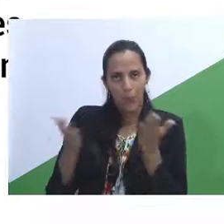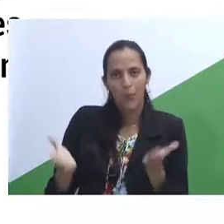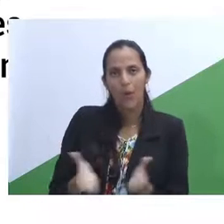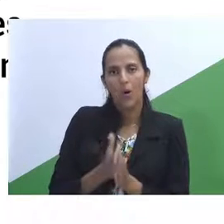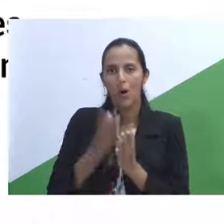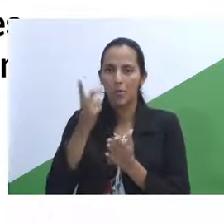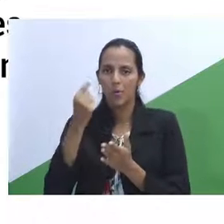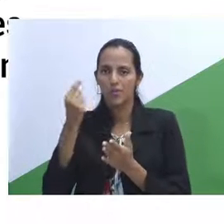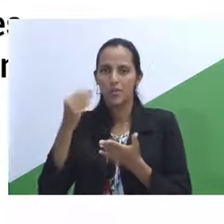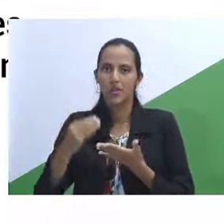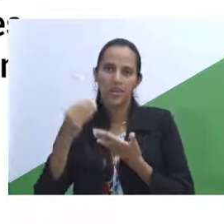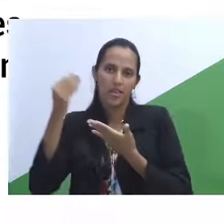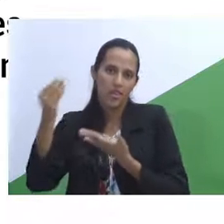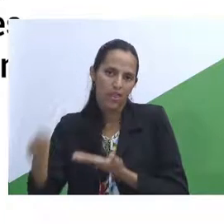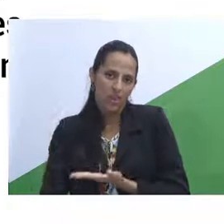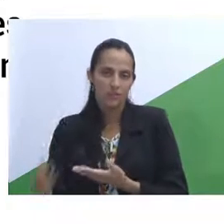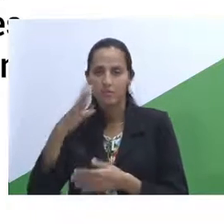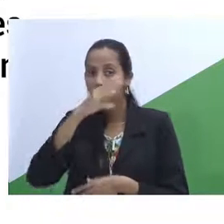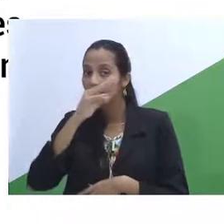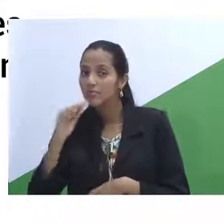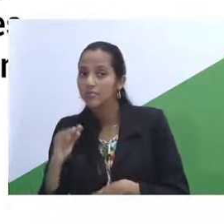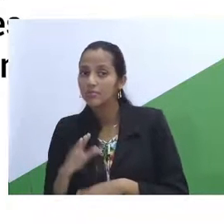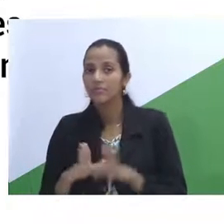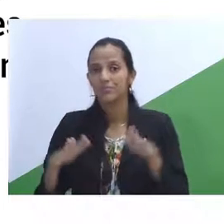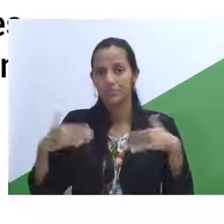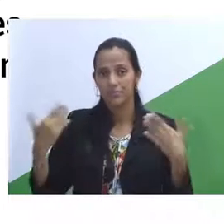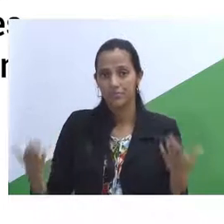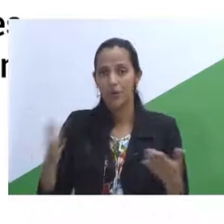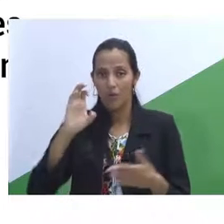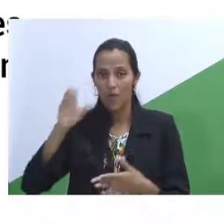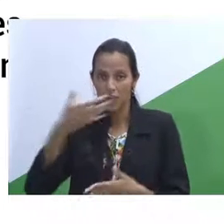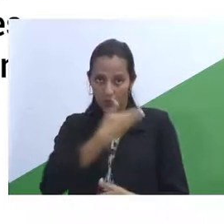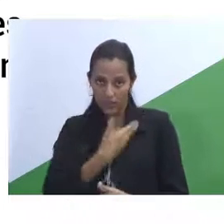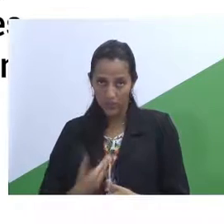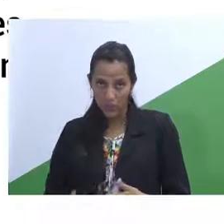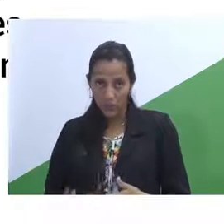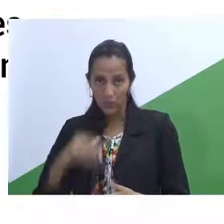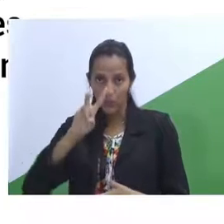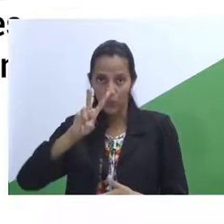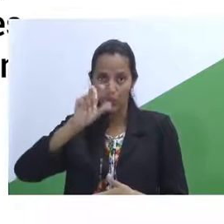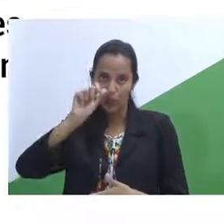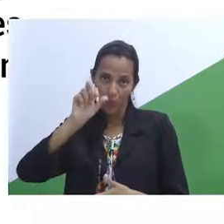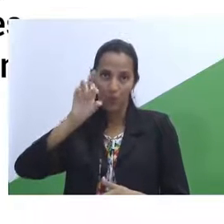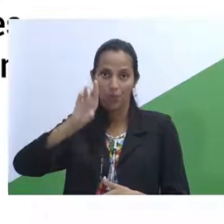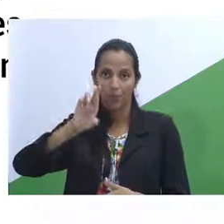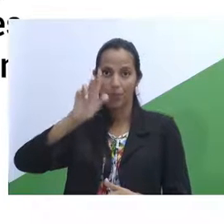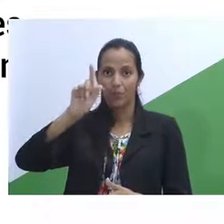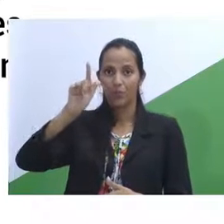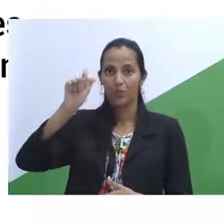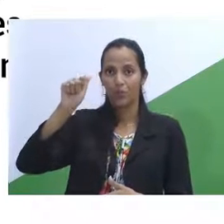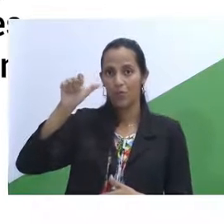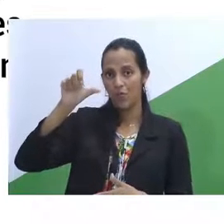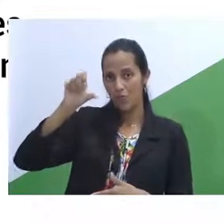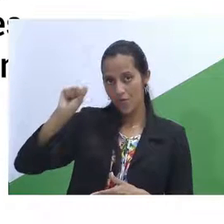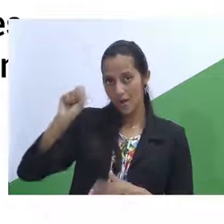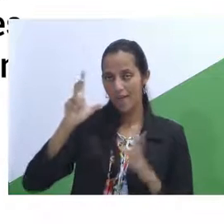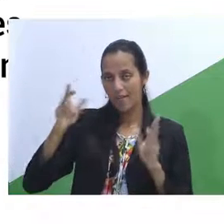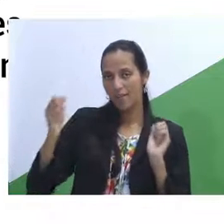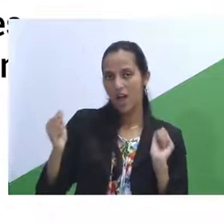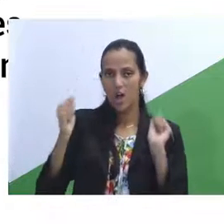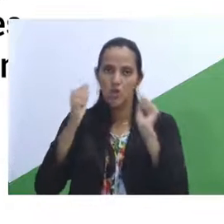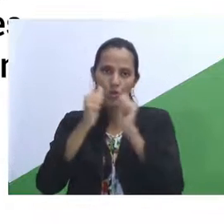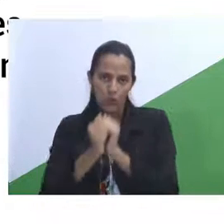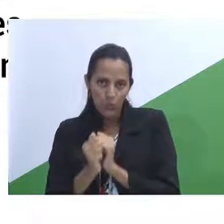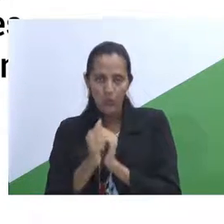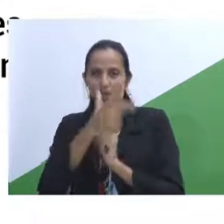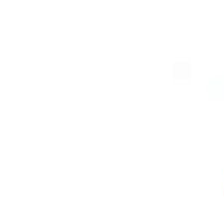o trabalho e o patriotismo. Ou seja, Vargas, é como eu falei para vocês, é aquela figura muito próxima, então, do trabalhador, muito